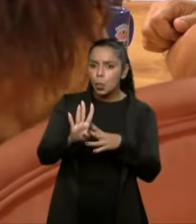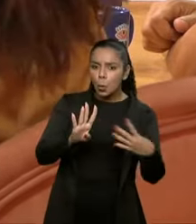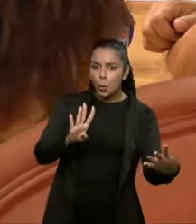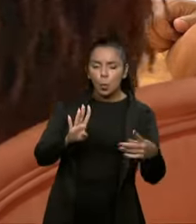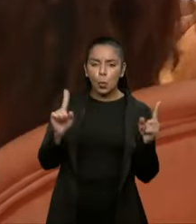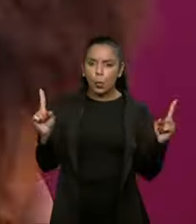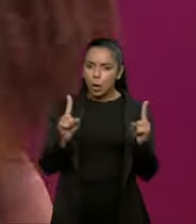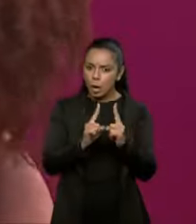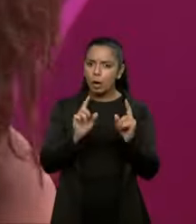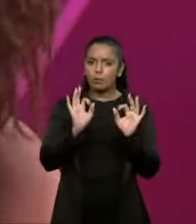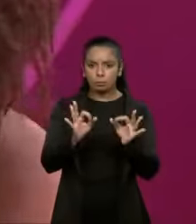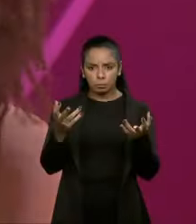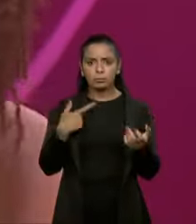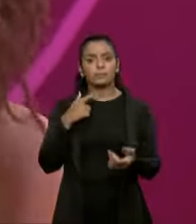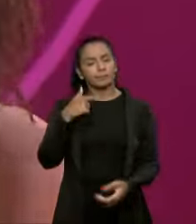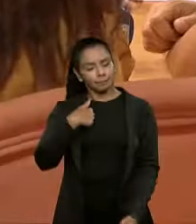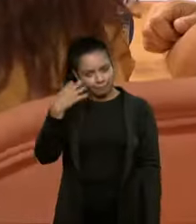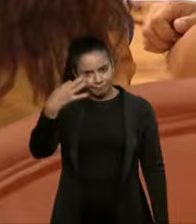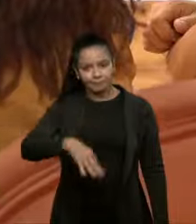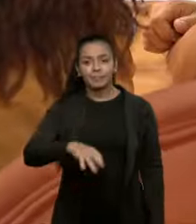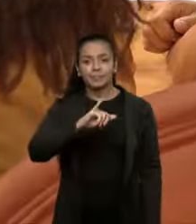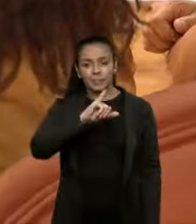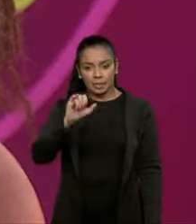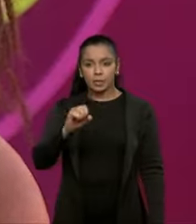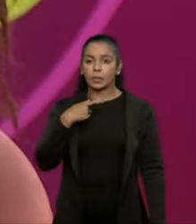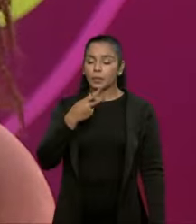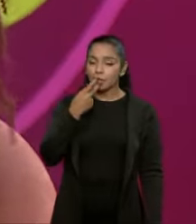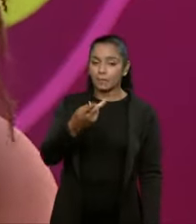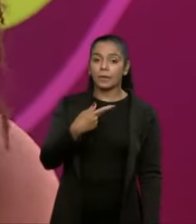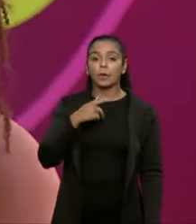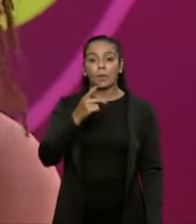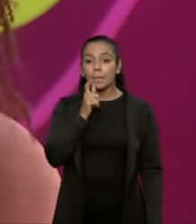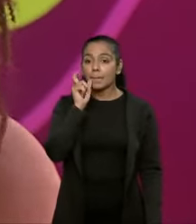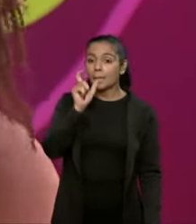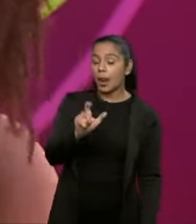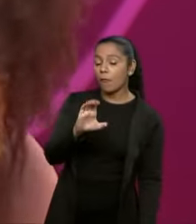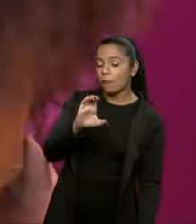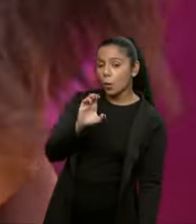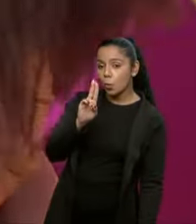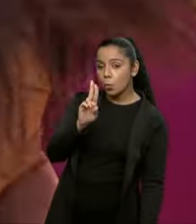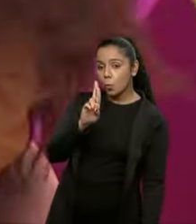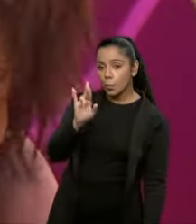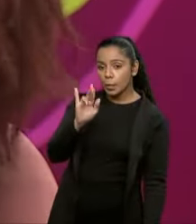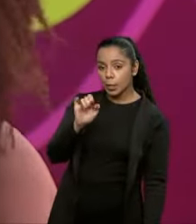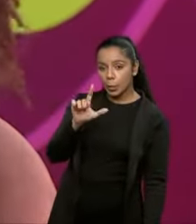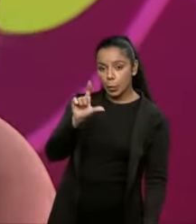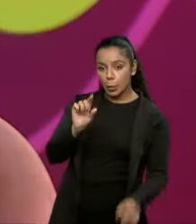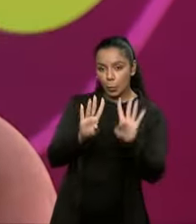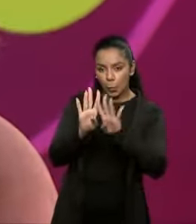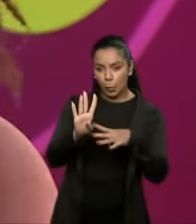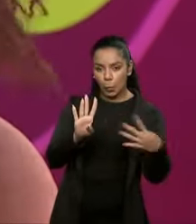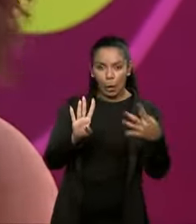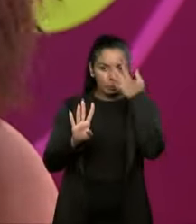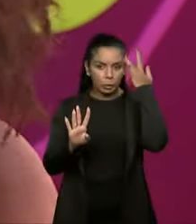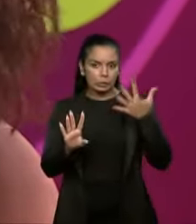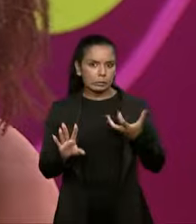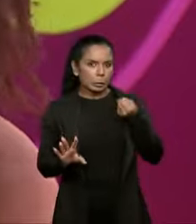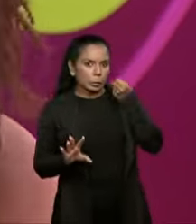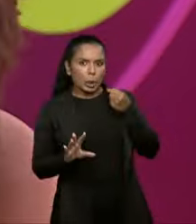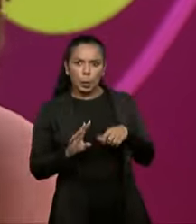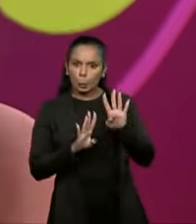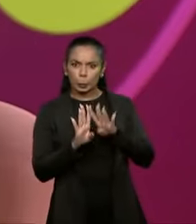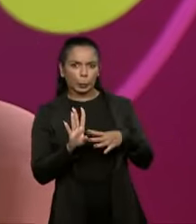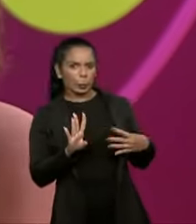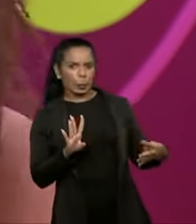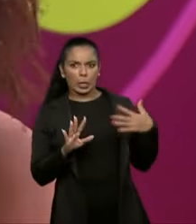você não acha, não? Com certeza. É o que você faz, né? É isso, isso que você falou, essa palavra que você falou, currículo, né? Às vezes as pessoas ficam assustadas, cara, currículo, né?